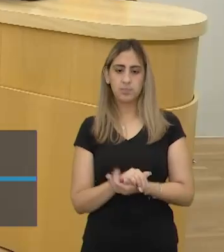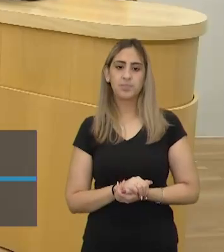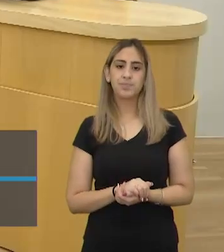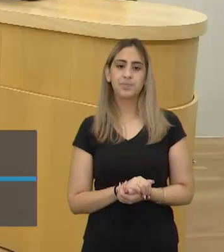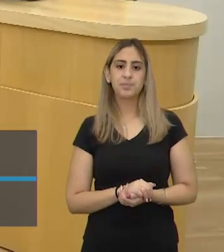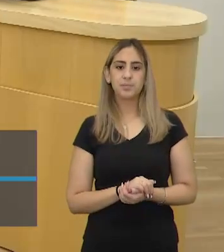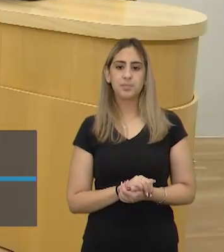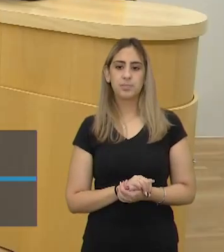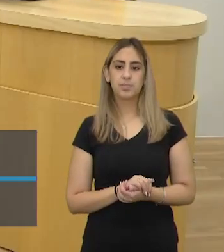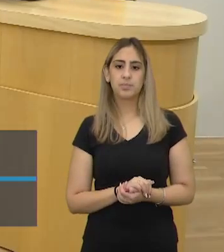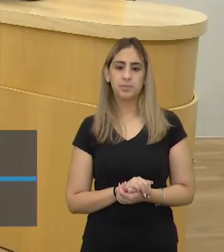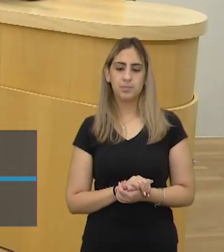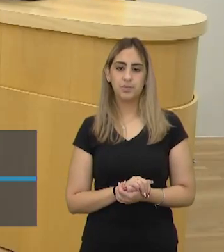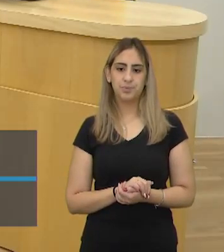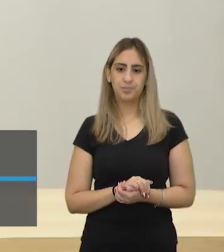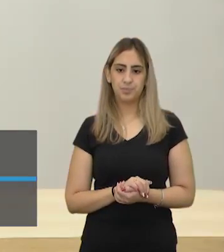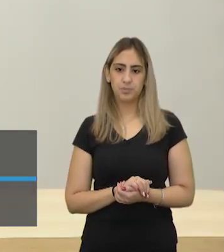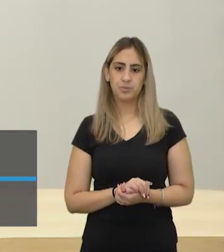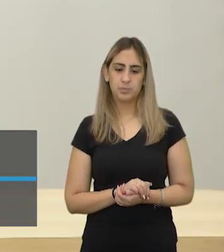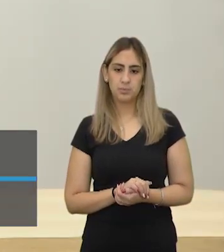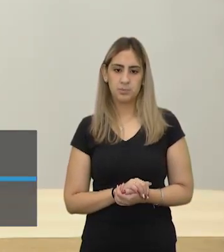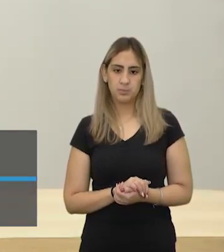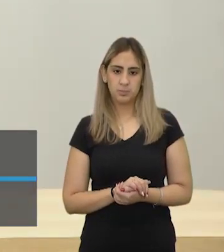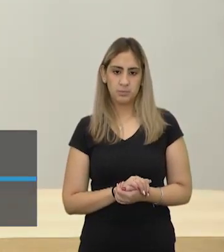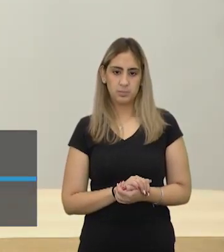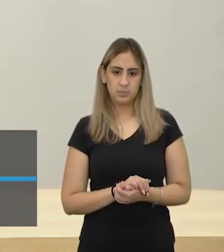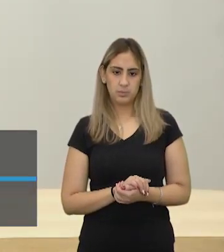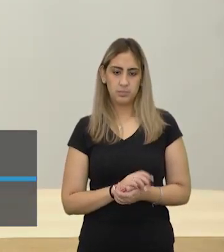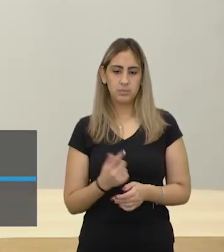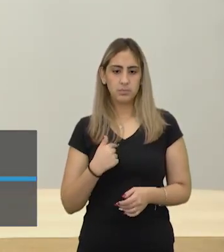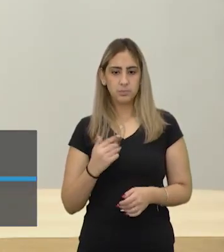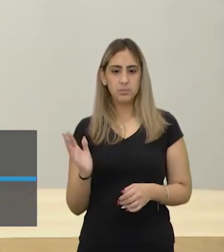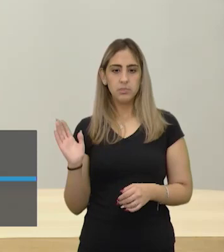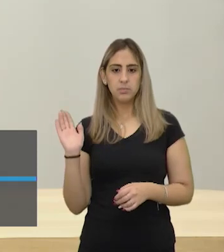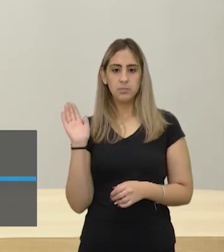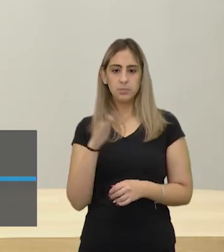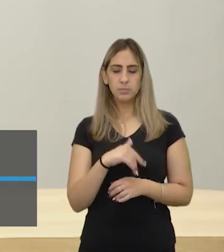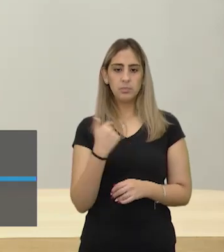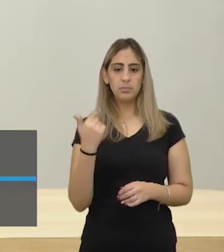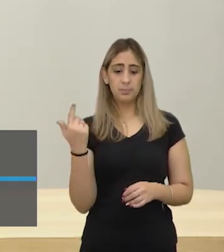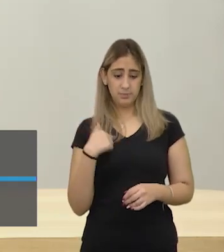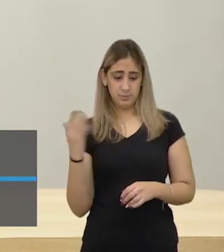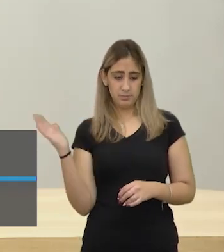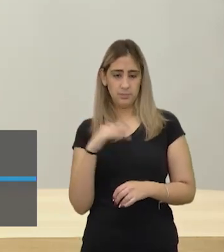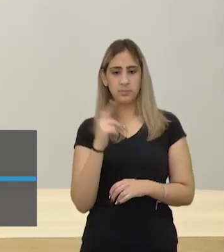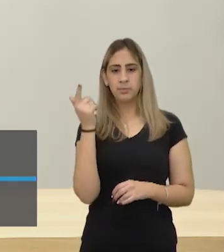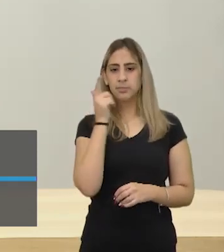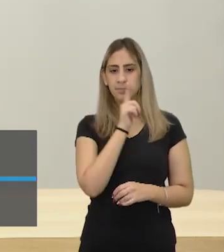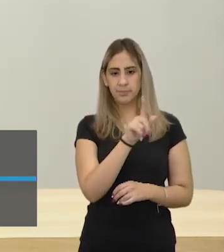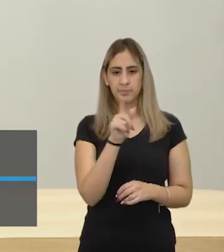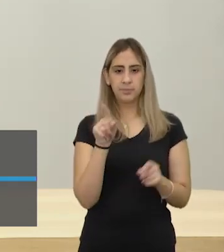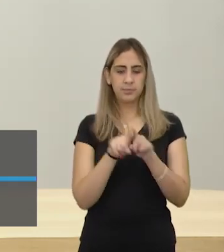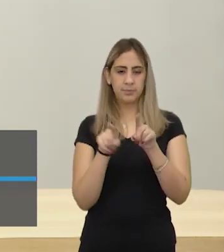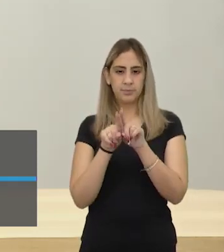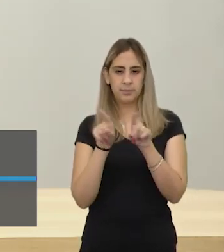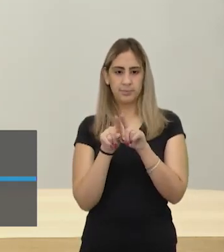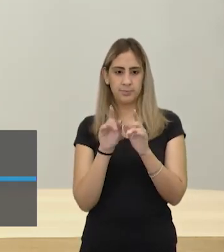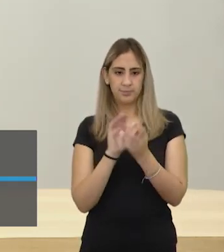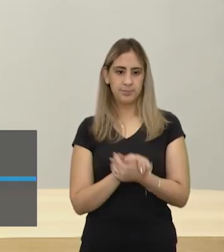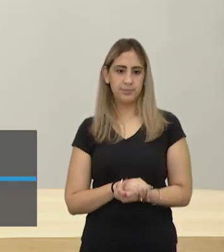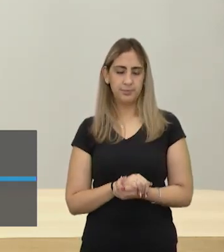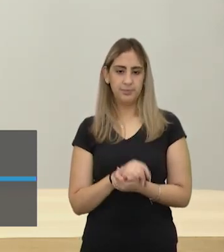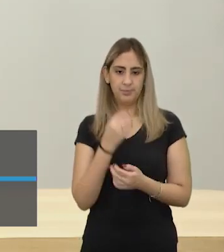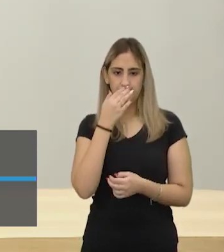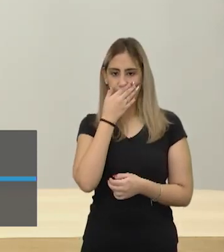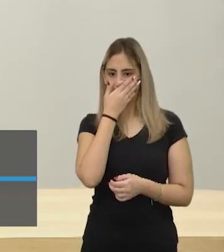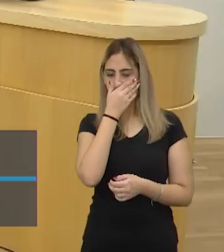logo existo, né? E aquela lá, como é que é? Penso, Vim, logo venci e vi. Isso. Essa logo também é existo. conhecida, que Essa não frase usa-